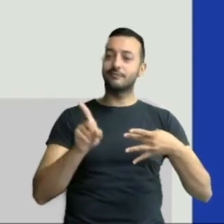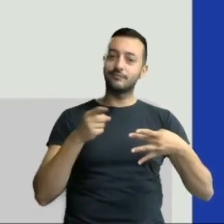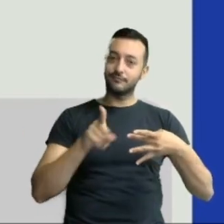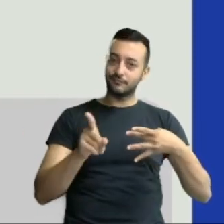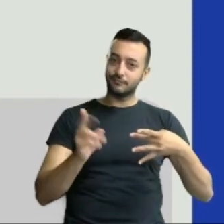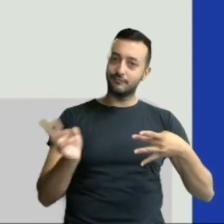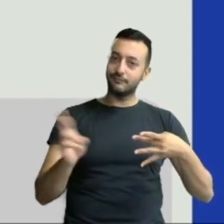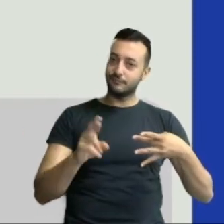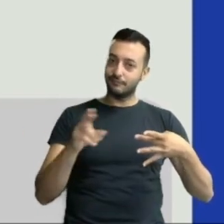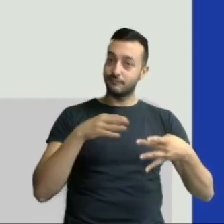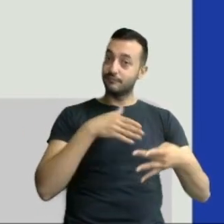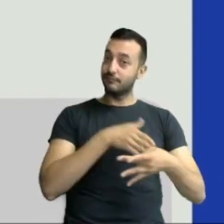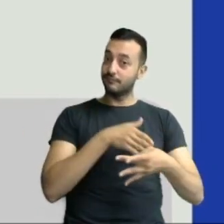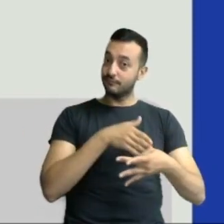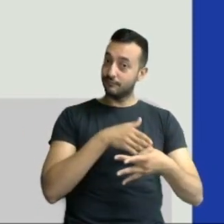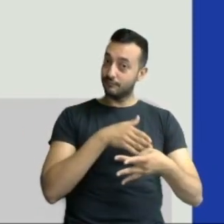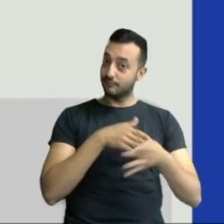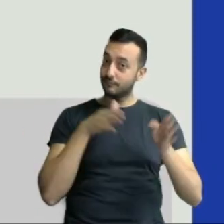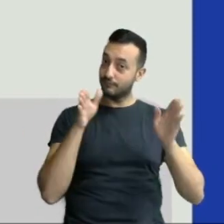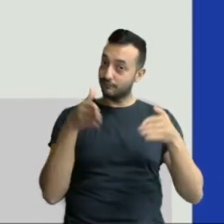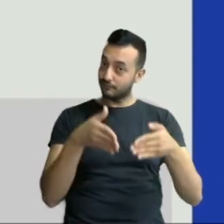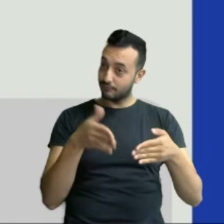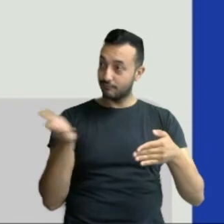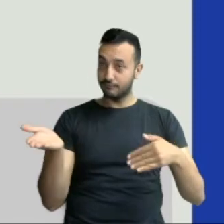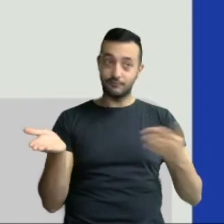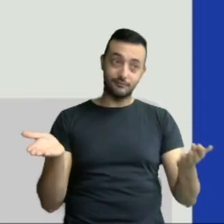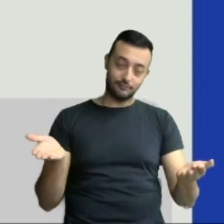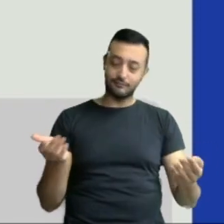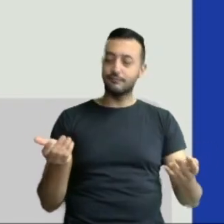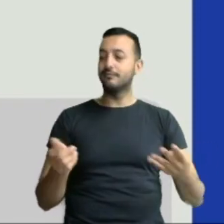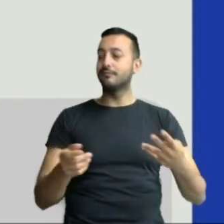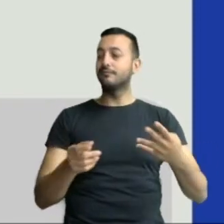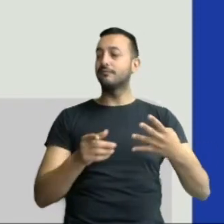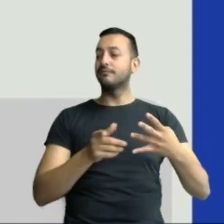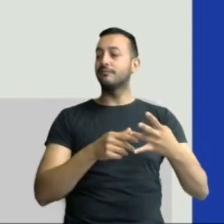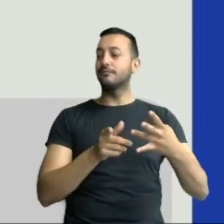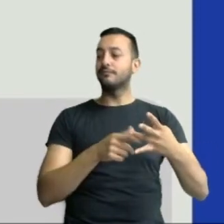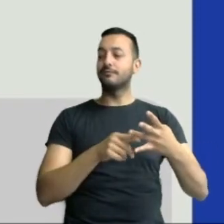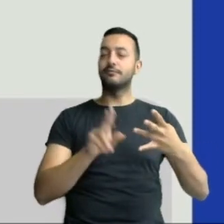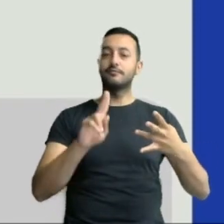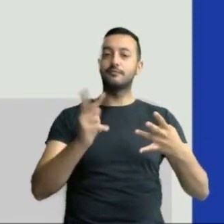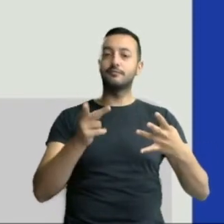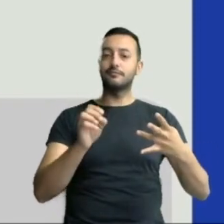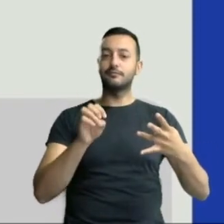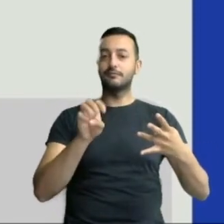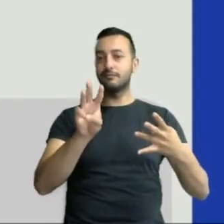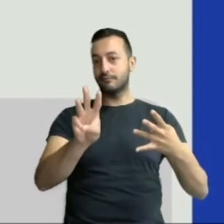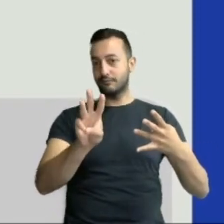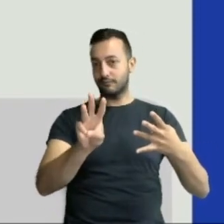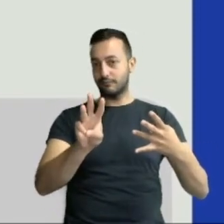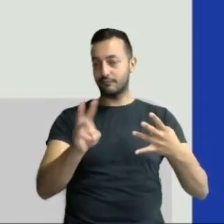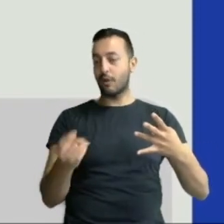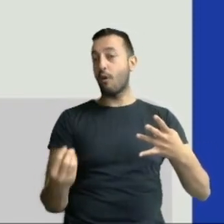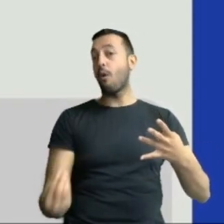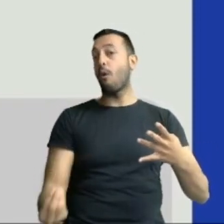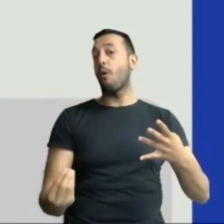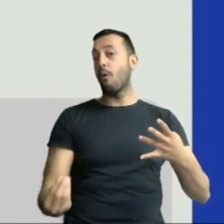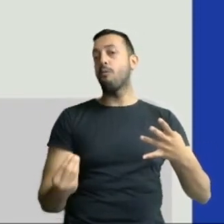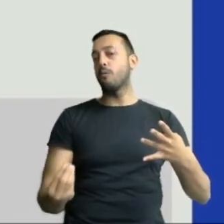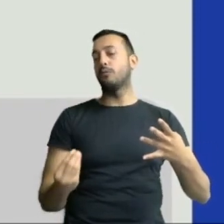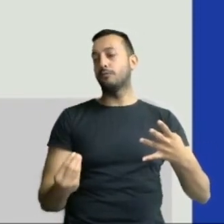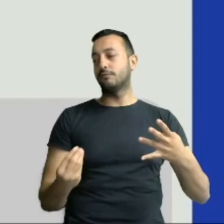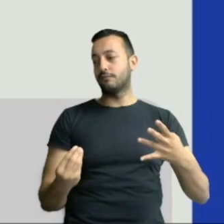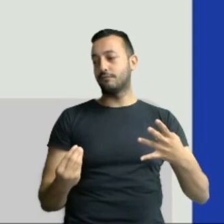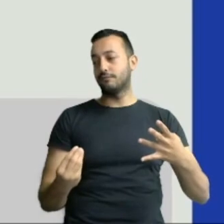perguntas com respostas limitadas, restritas. Na letra C temos o how, que é como. Que